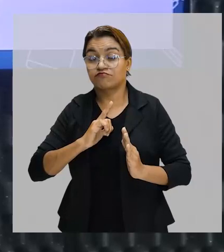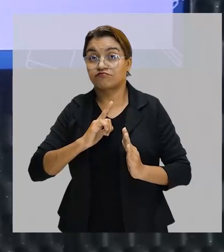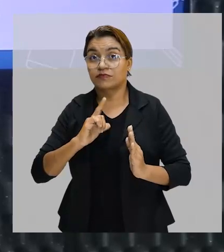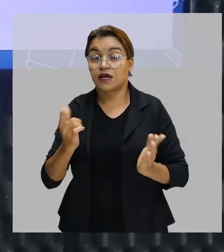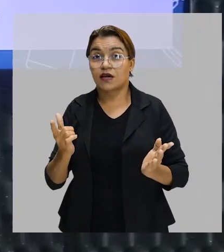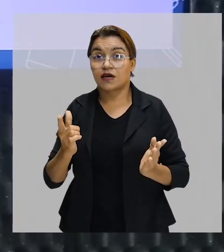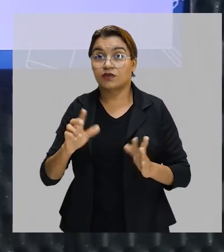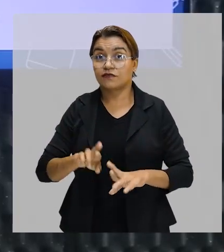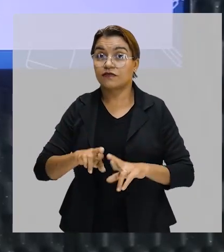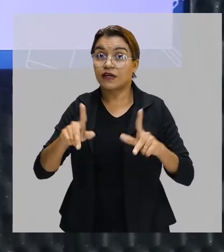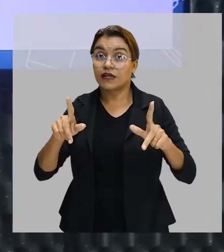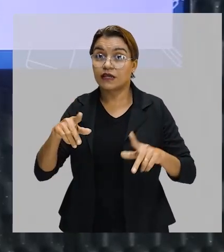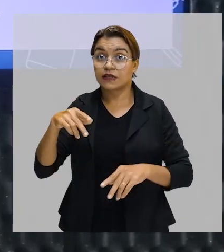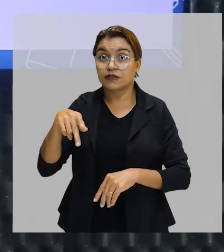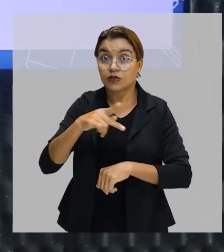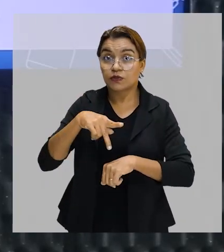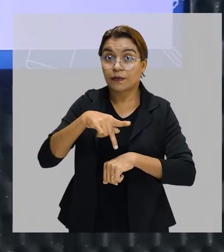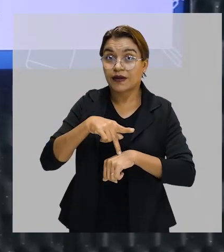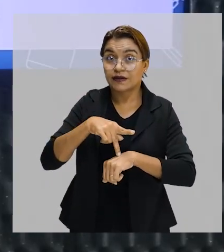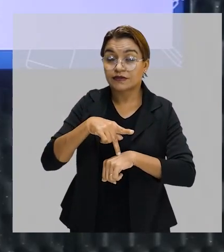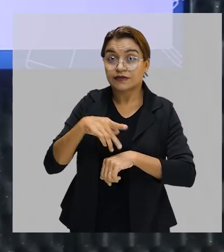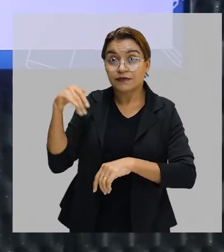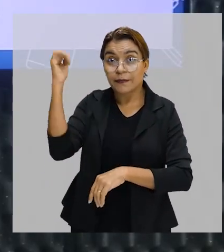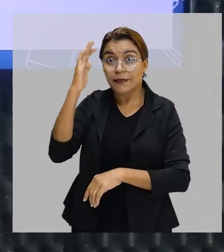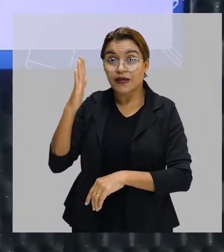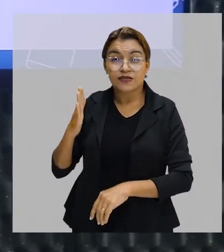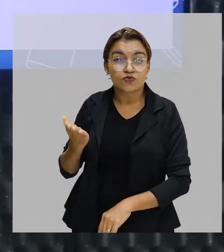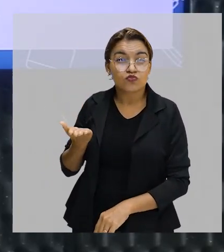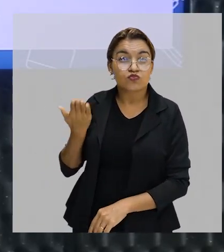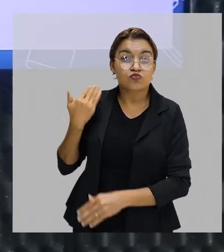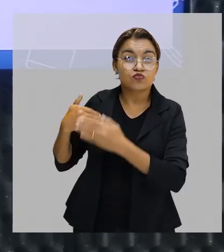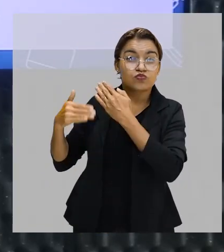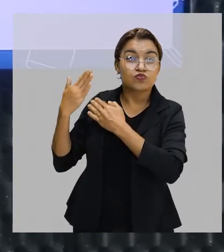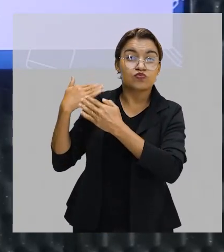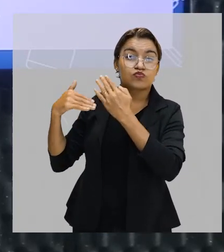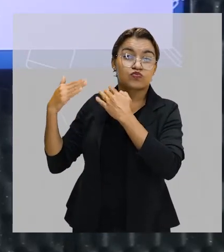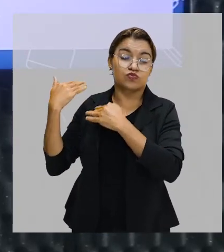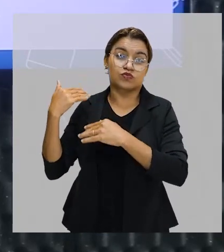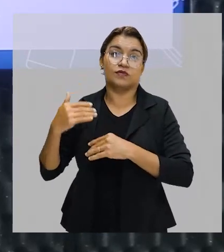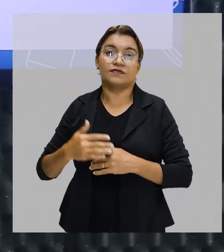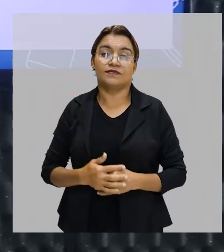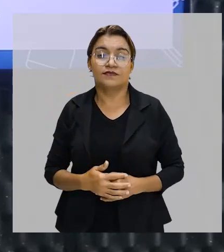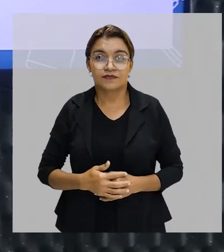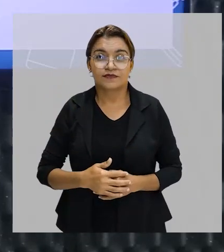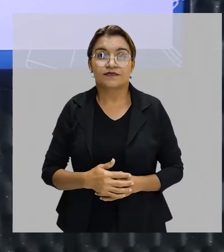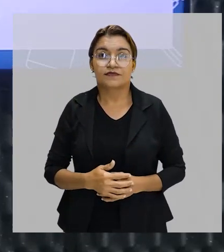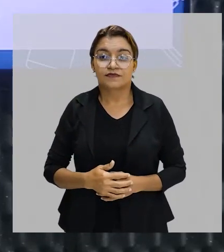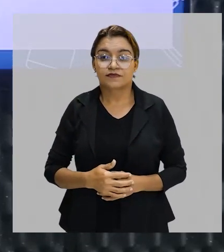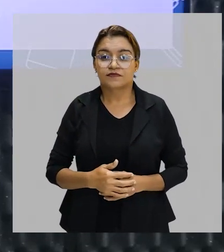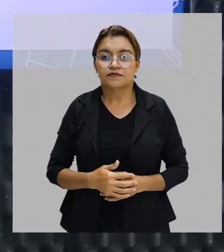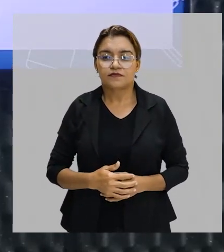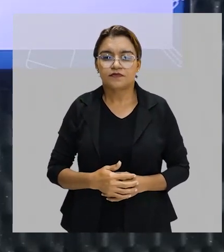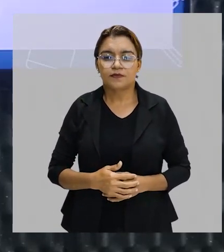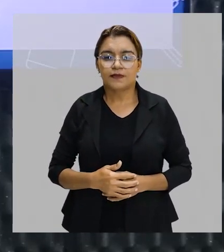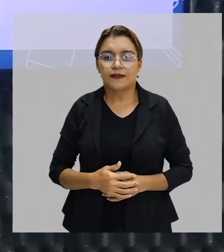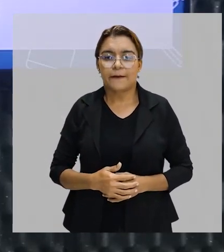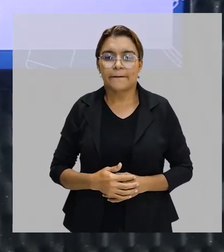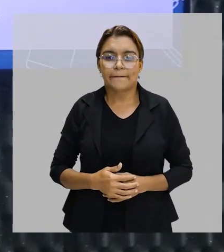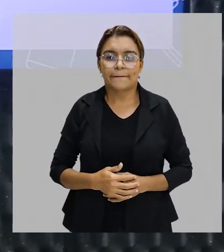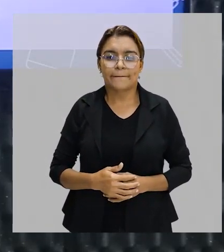país, tá? Brasil antigo, Brasil, ó, demodê, não vamos mais falar disso. De quê?